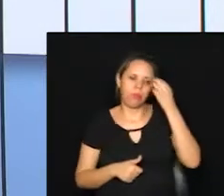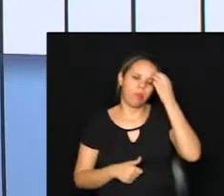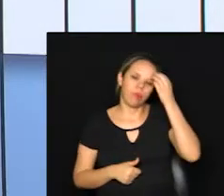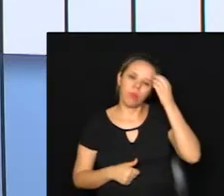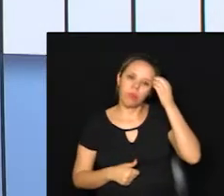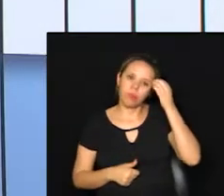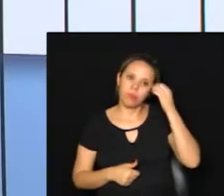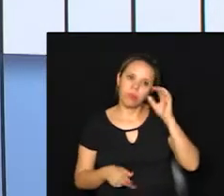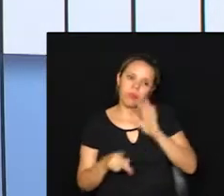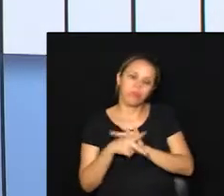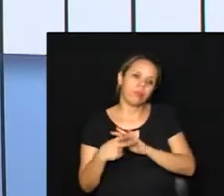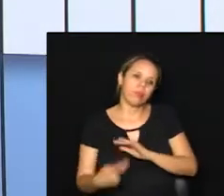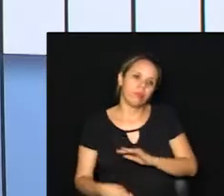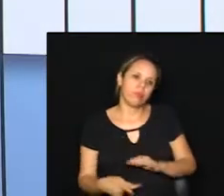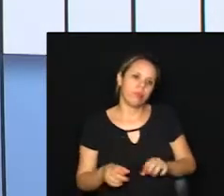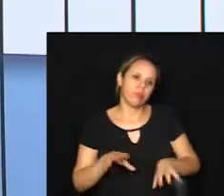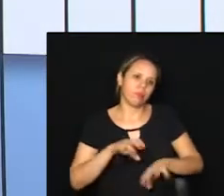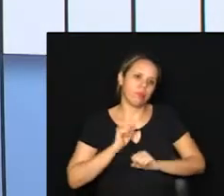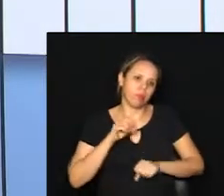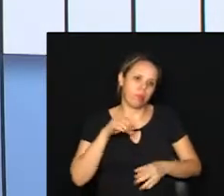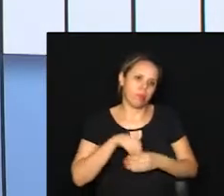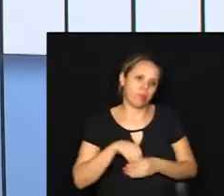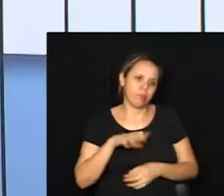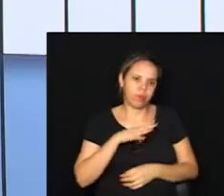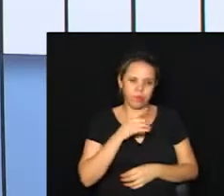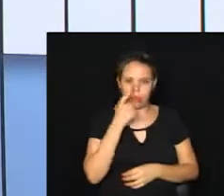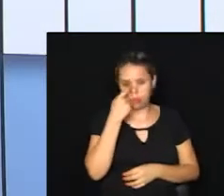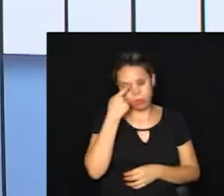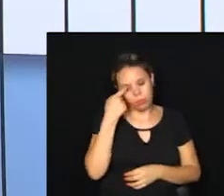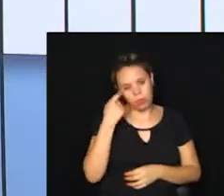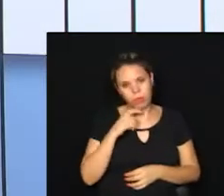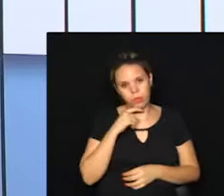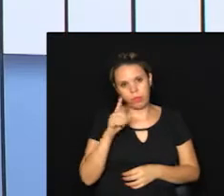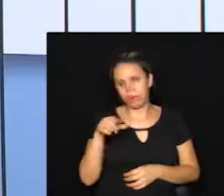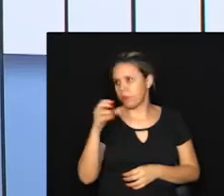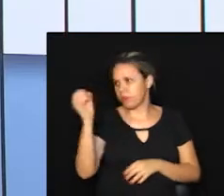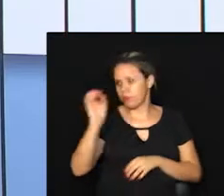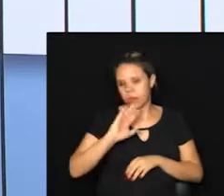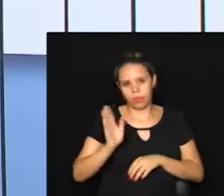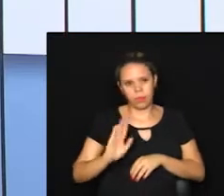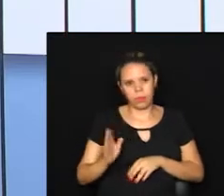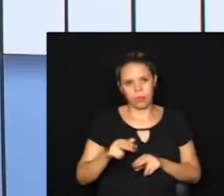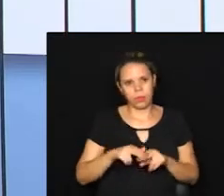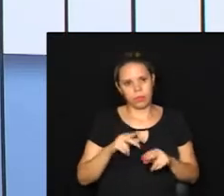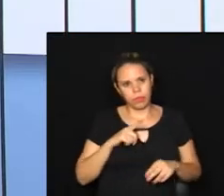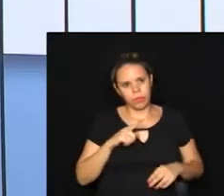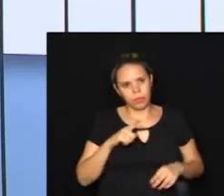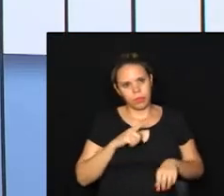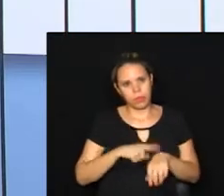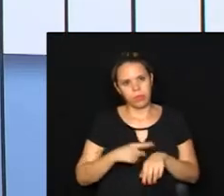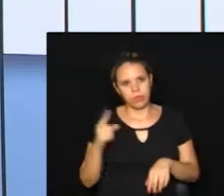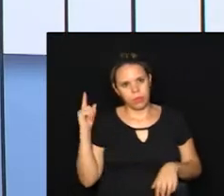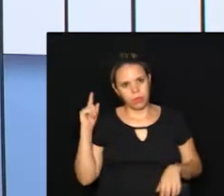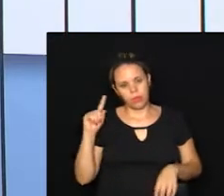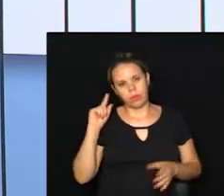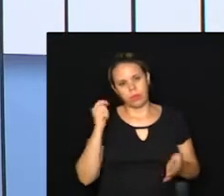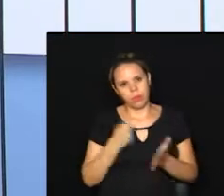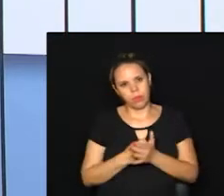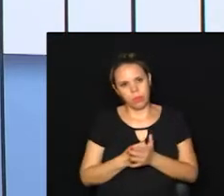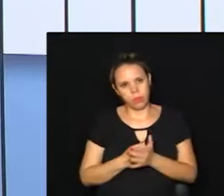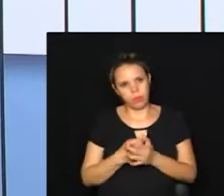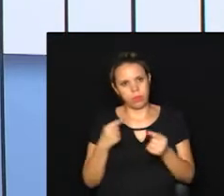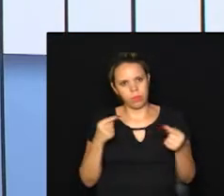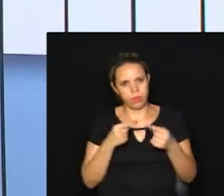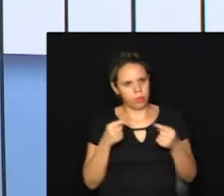que era a infecção aqui dentro da cidade, não era ninguém viajando, e por isso teve naquele momento aquela decisão de que o